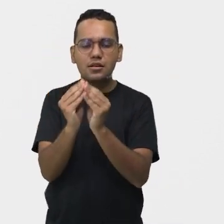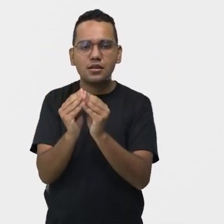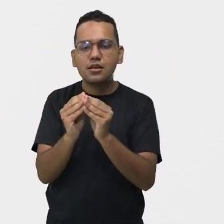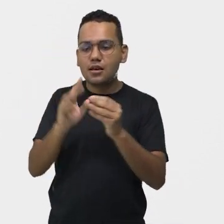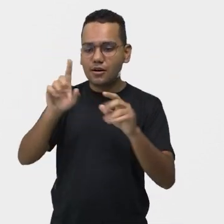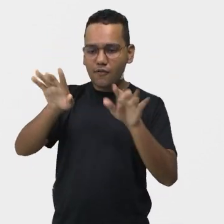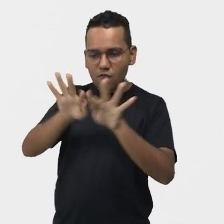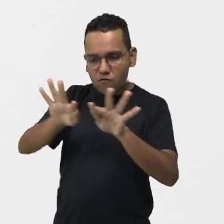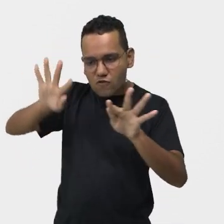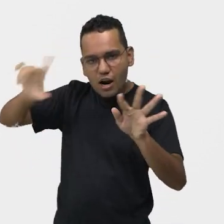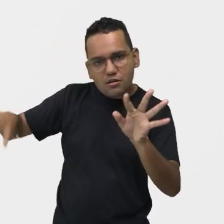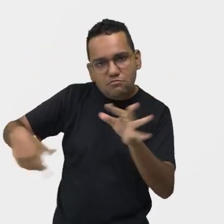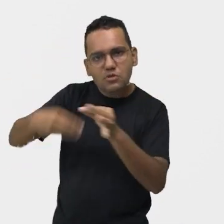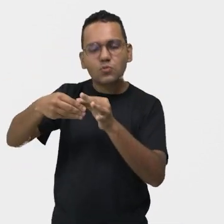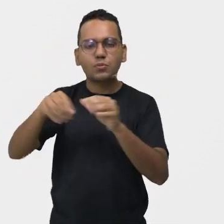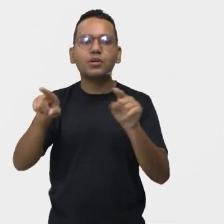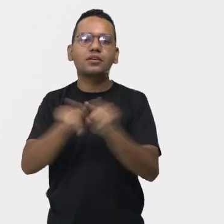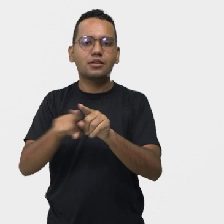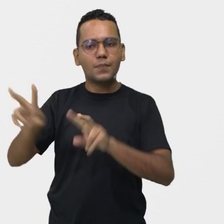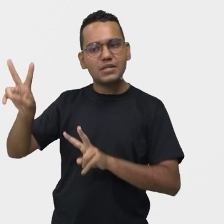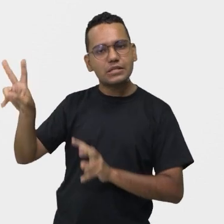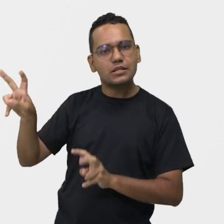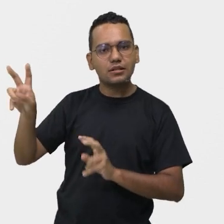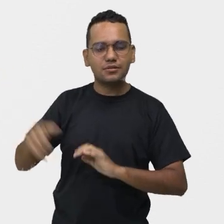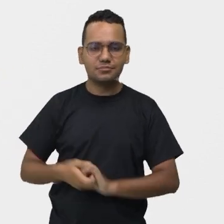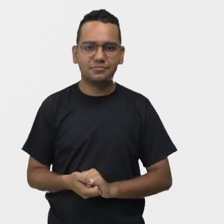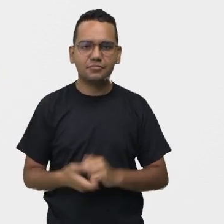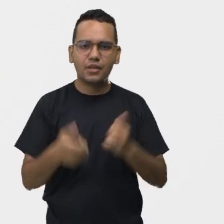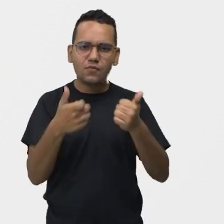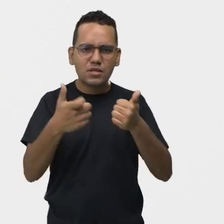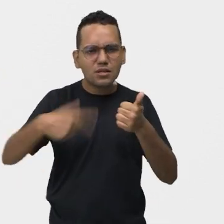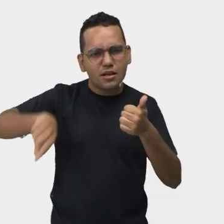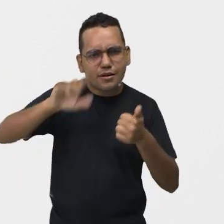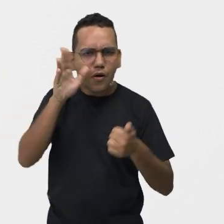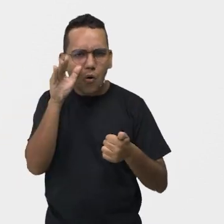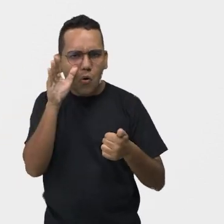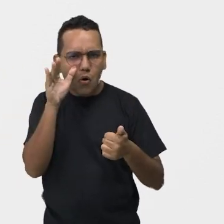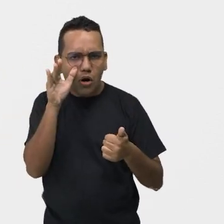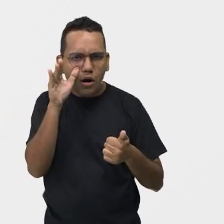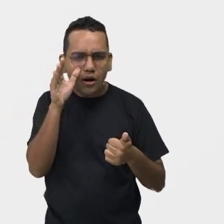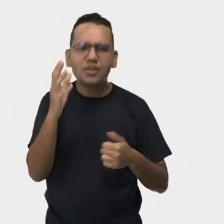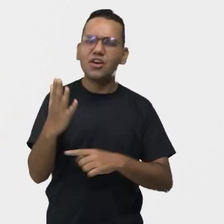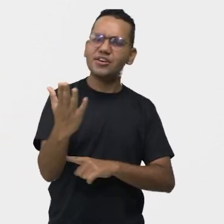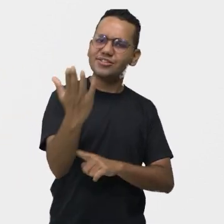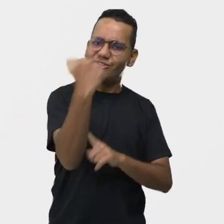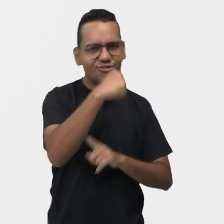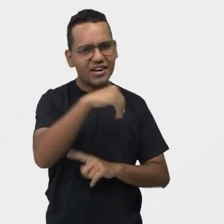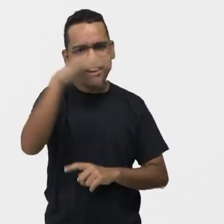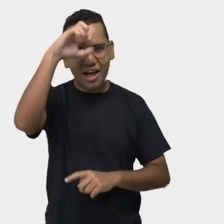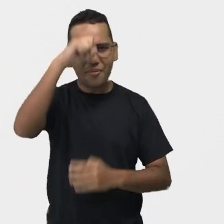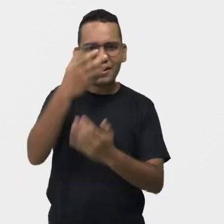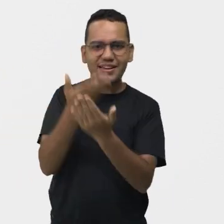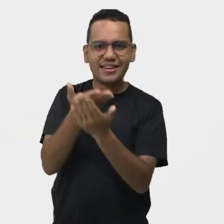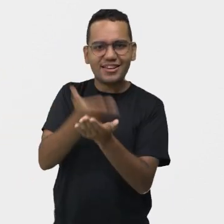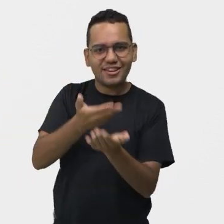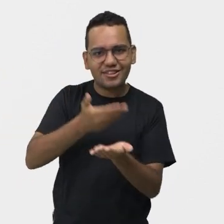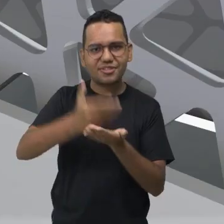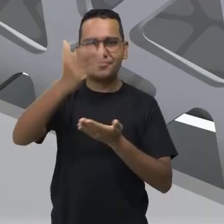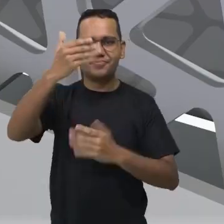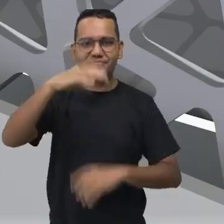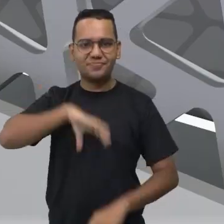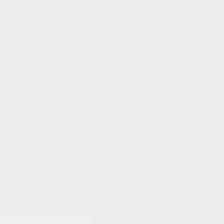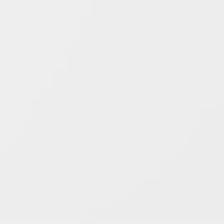paráfrases e citações. Certo? Estão curiosos? Então, venham comigo para mais uma aula de